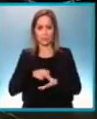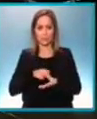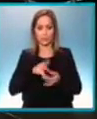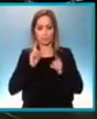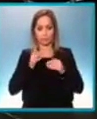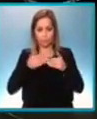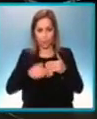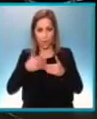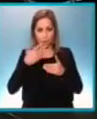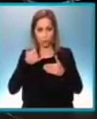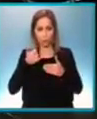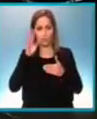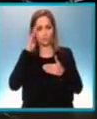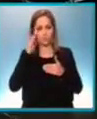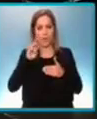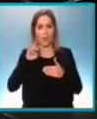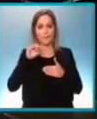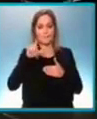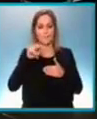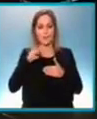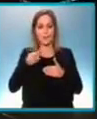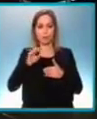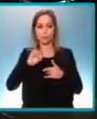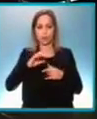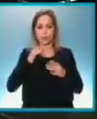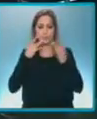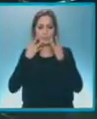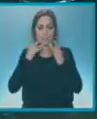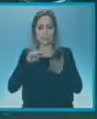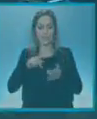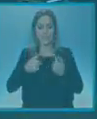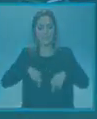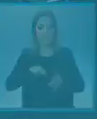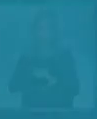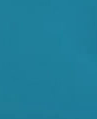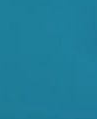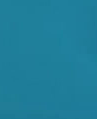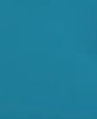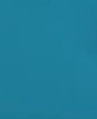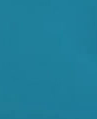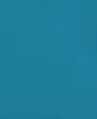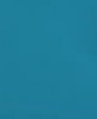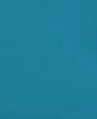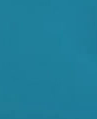aqui na Mala Posta, a sala de espera. Como é que é? Já te ouço a senha!